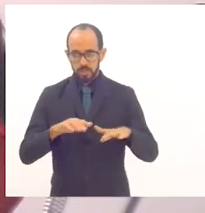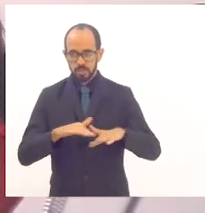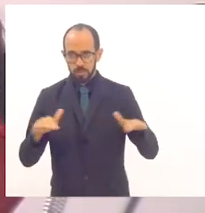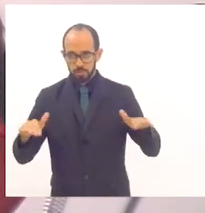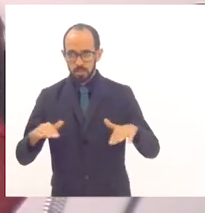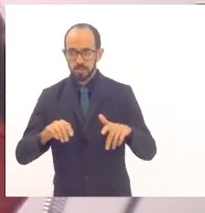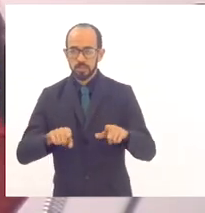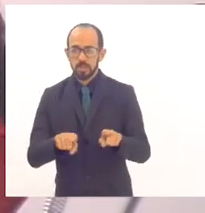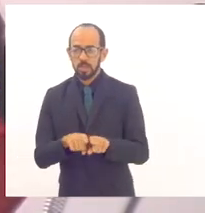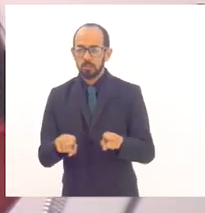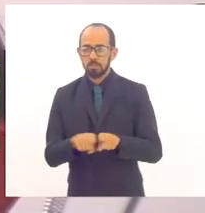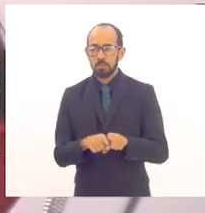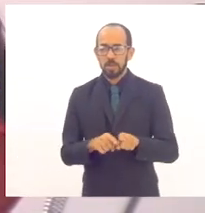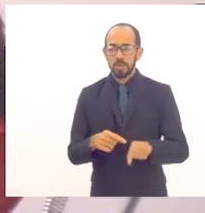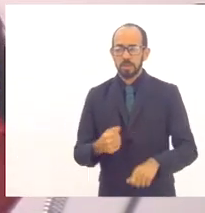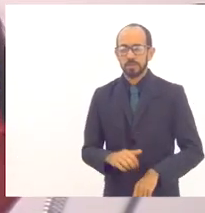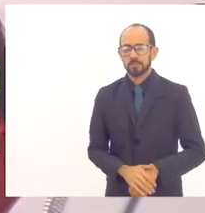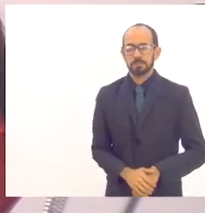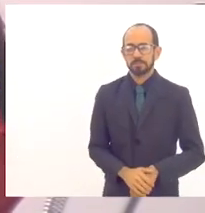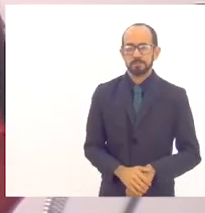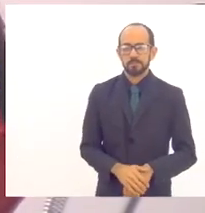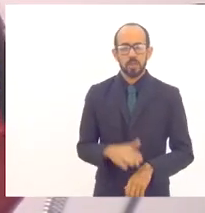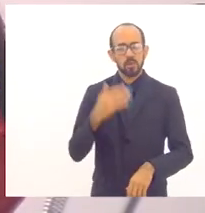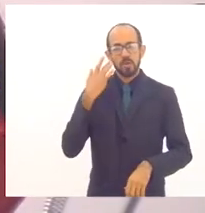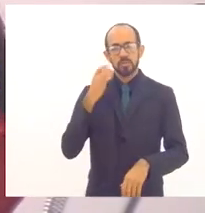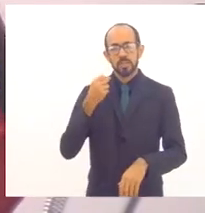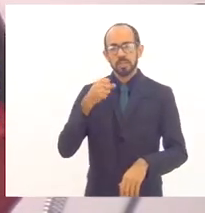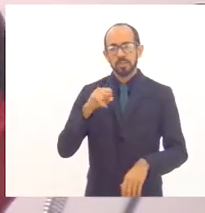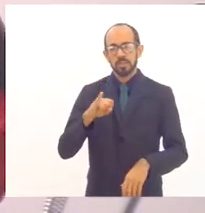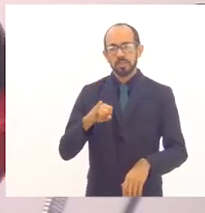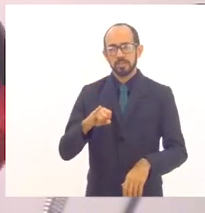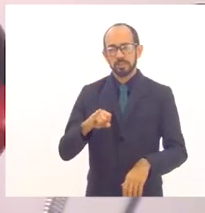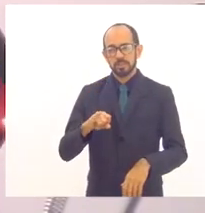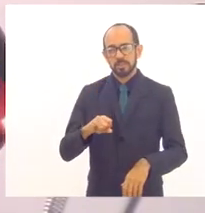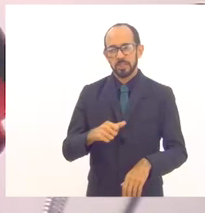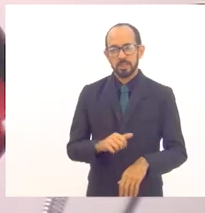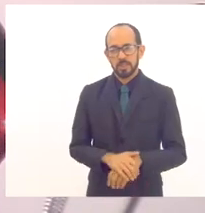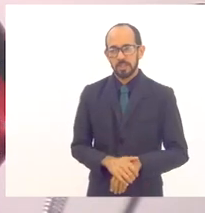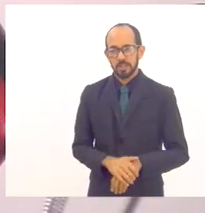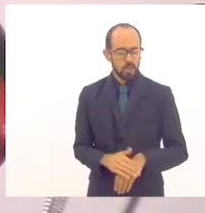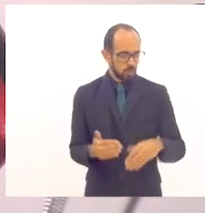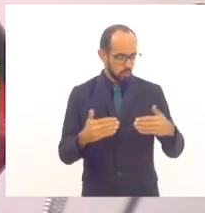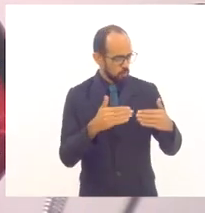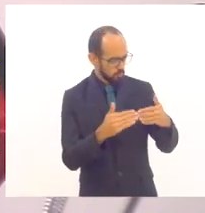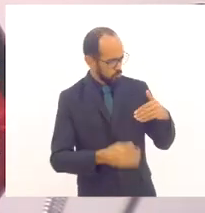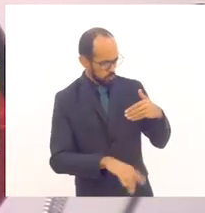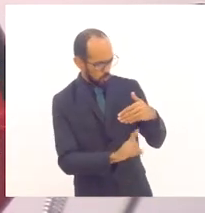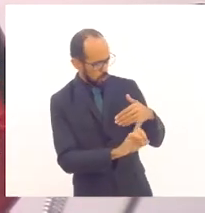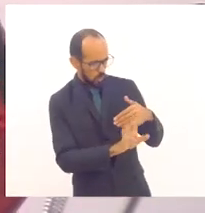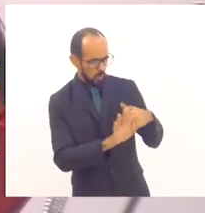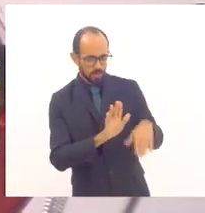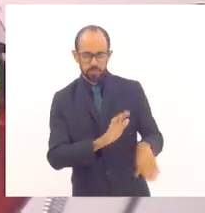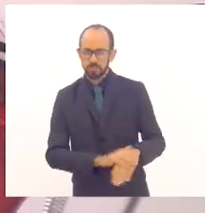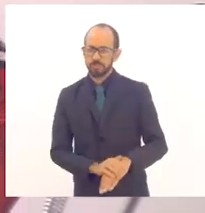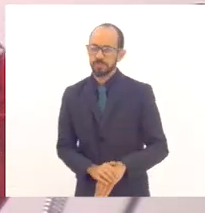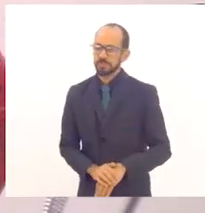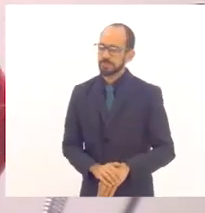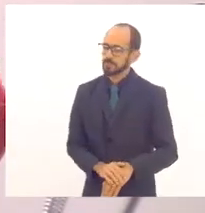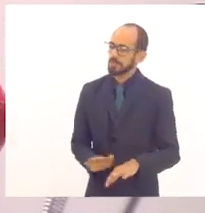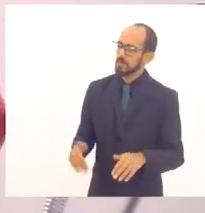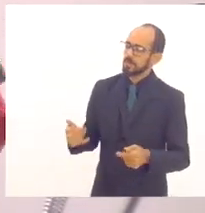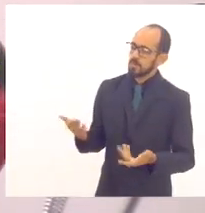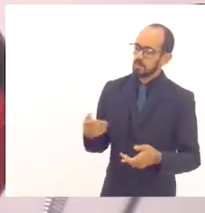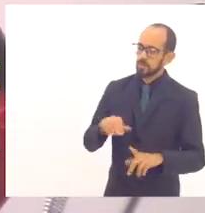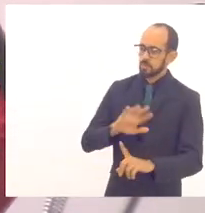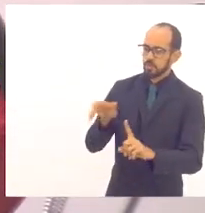sendo até, não sei se sou... Desconcordo. Não sei se sou... Desconcordo. Sequer